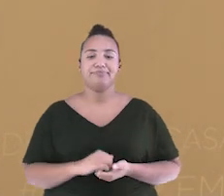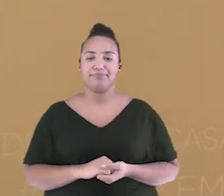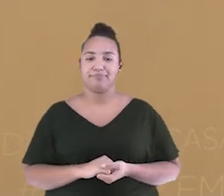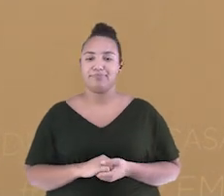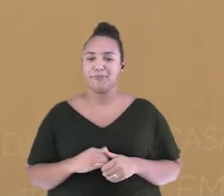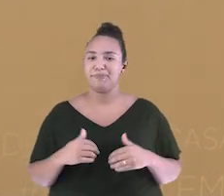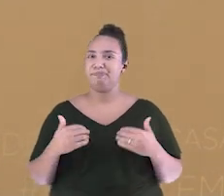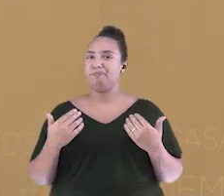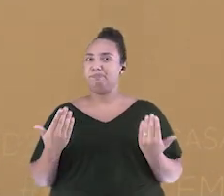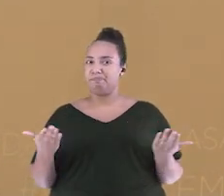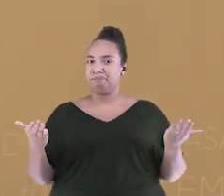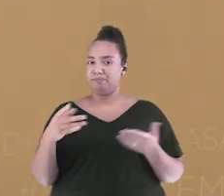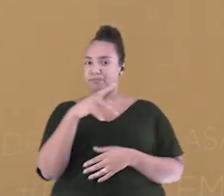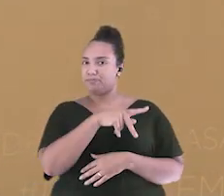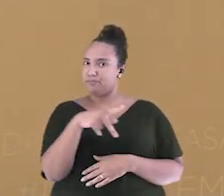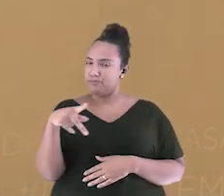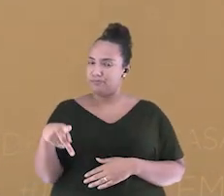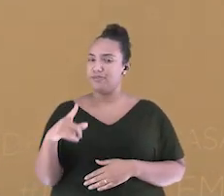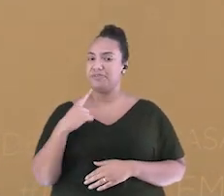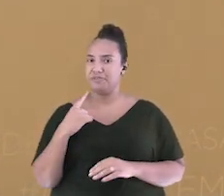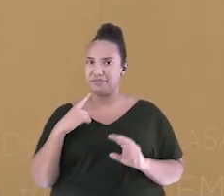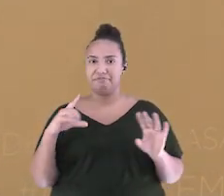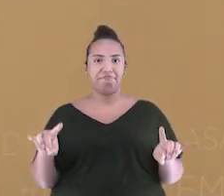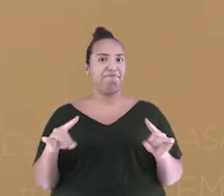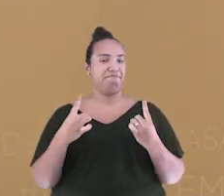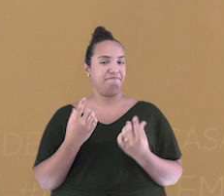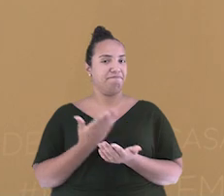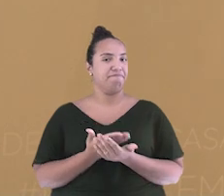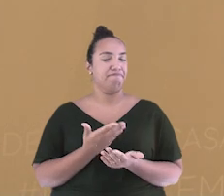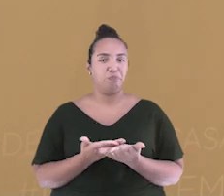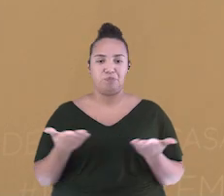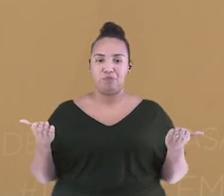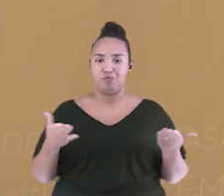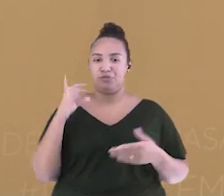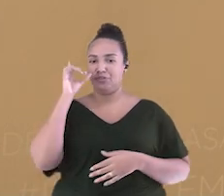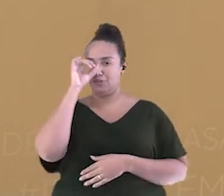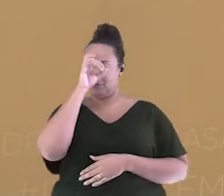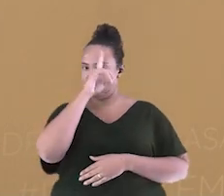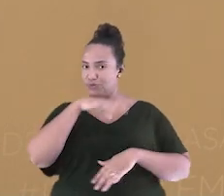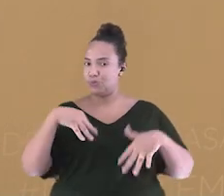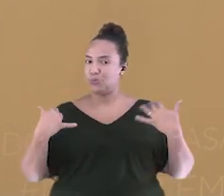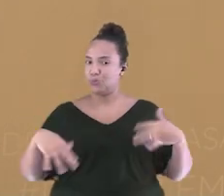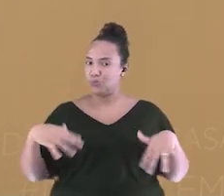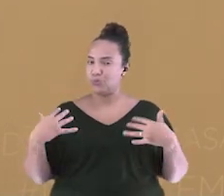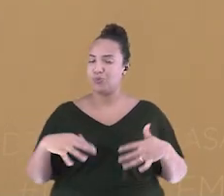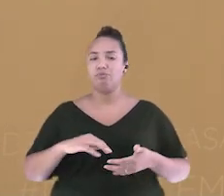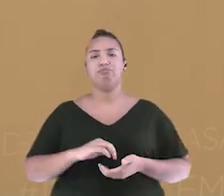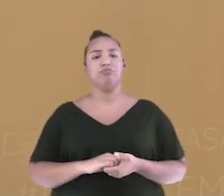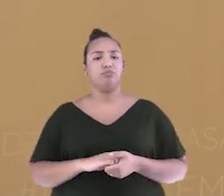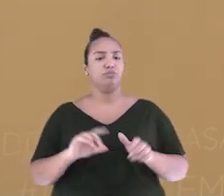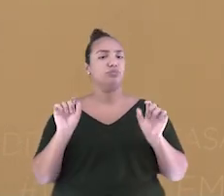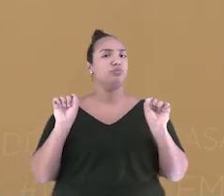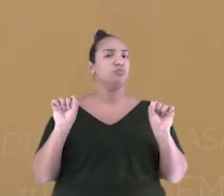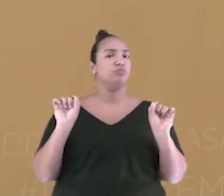que hoje a professora Ivanilza lançou um desafio para essa aula que fica difícil de adivinhar. O que será